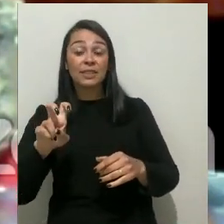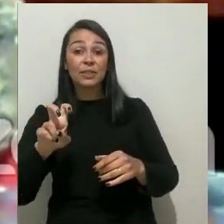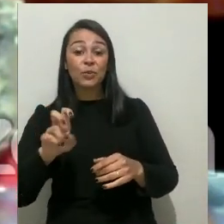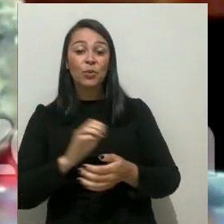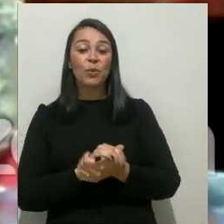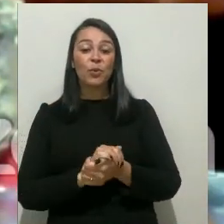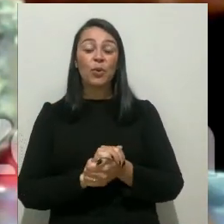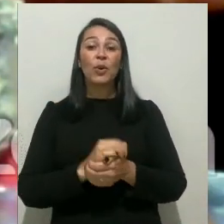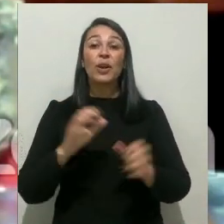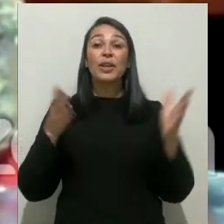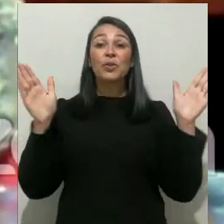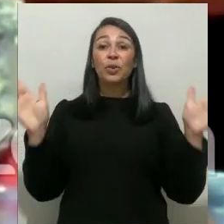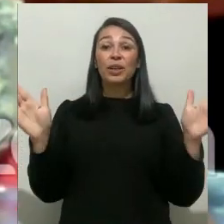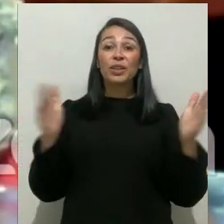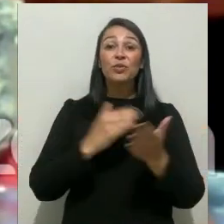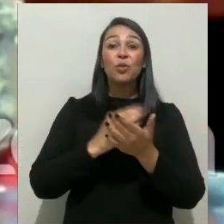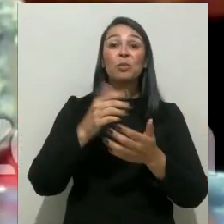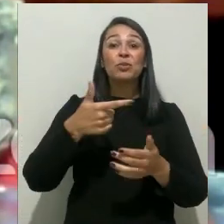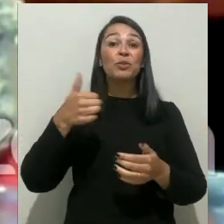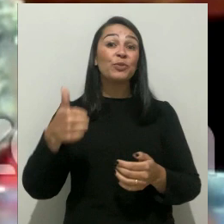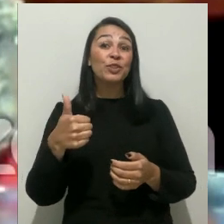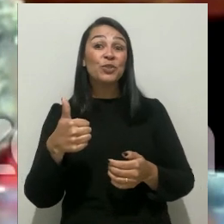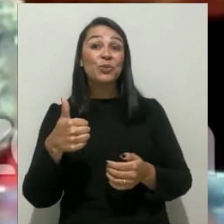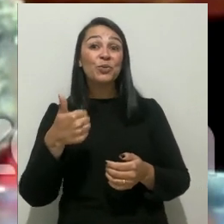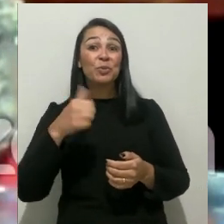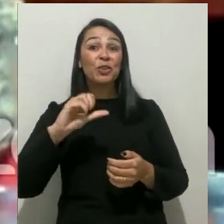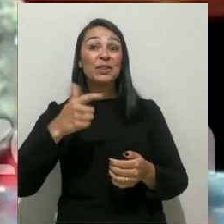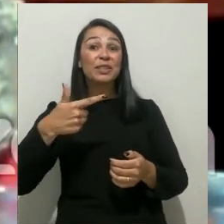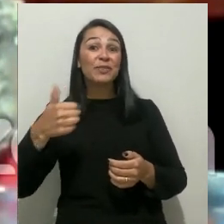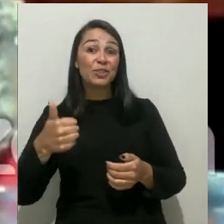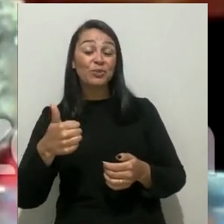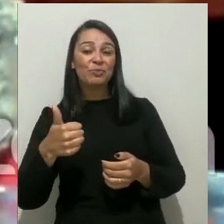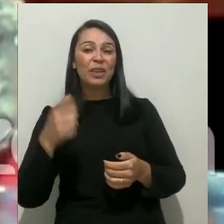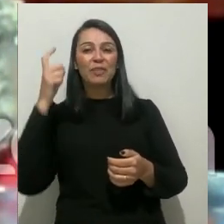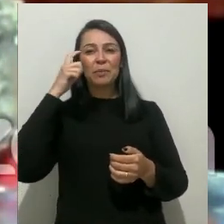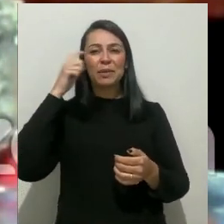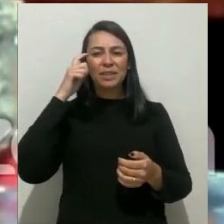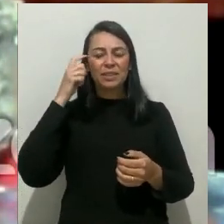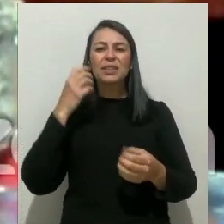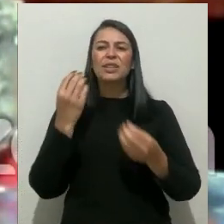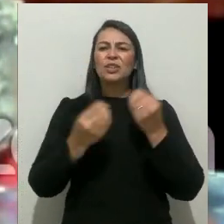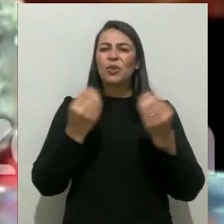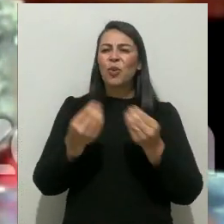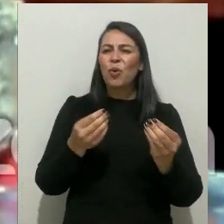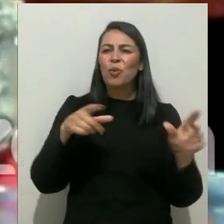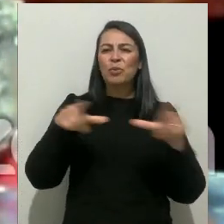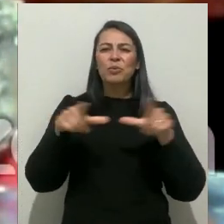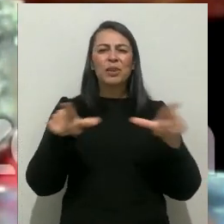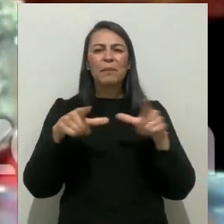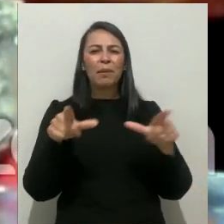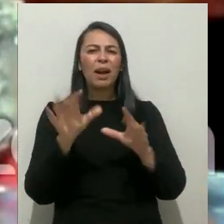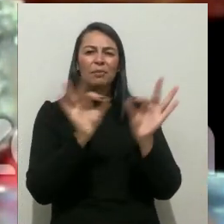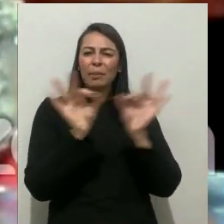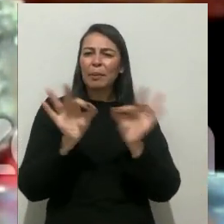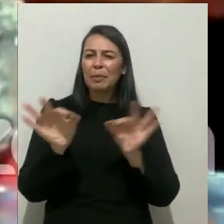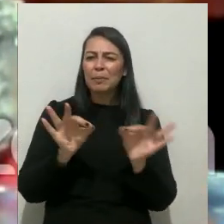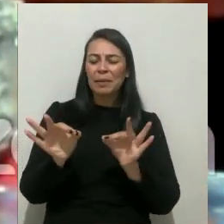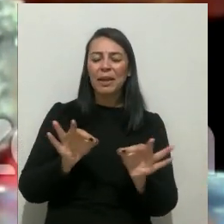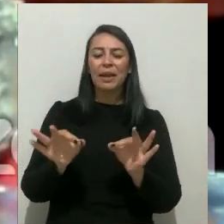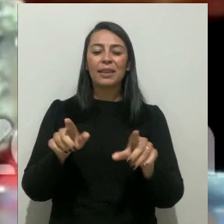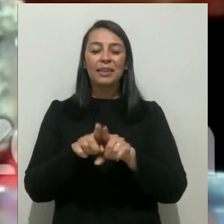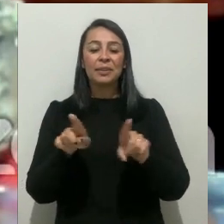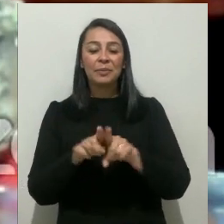Cristo começou em 21. Sim. Então, ele estava em todo o pensamento do Cristo, todo o trabalho de como seria Brasa Bela, Bola,